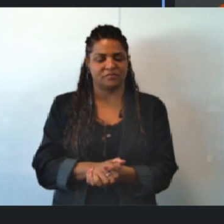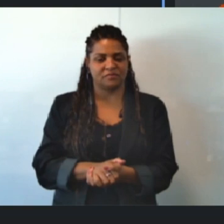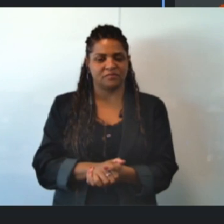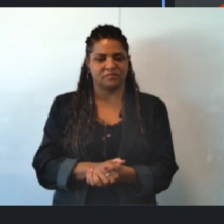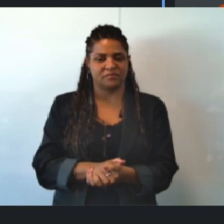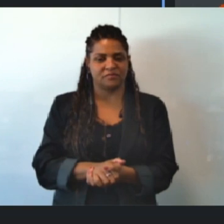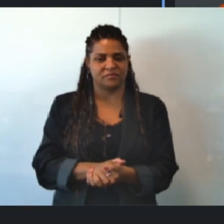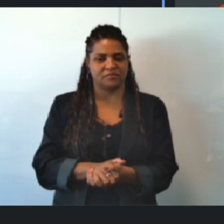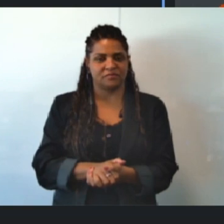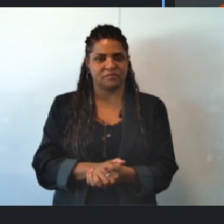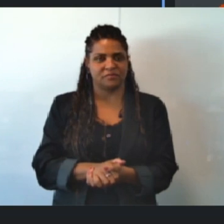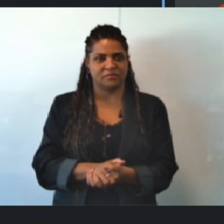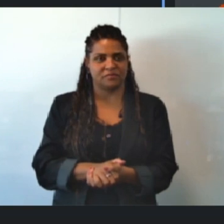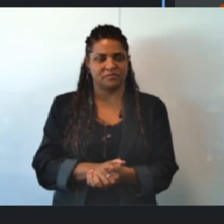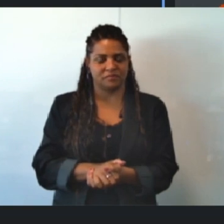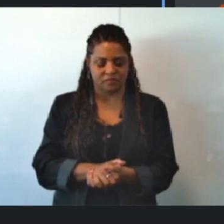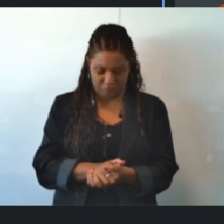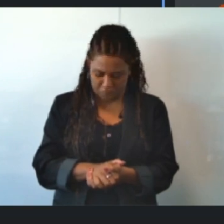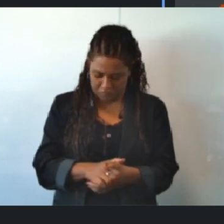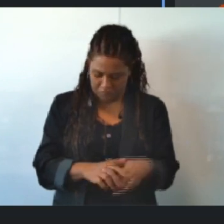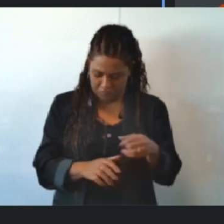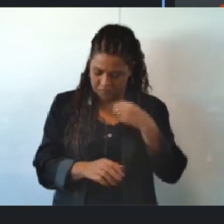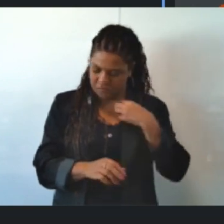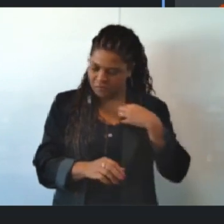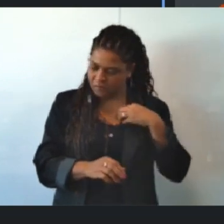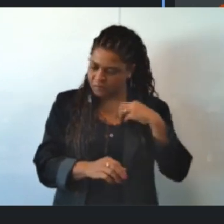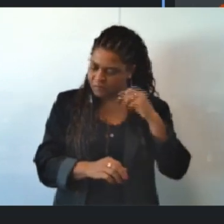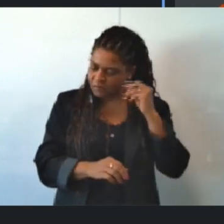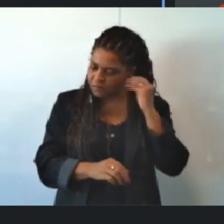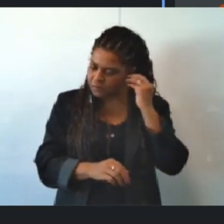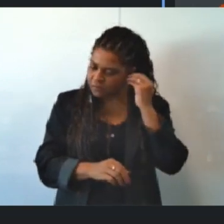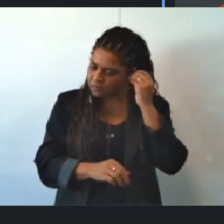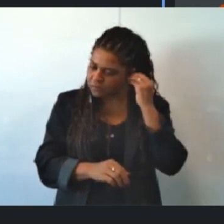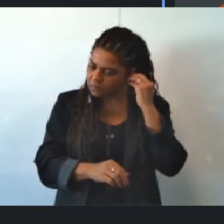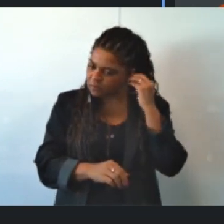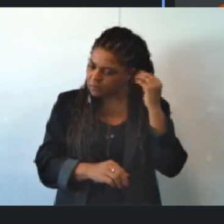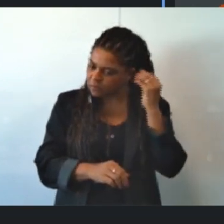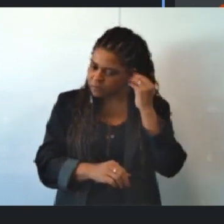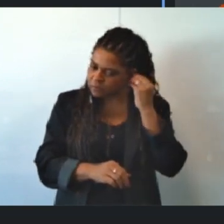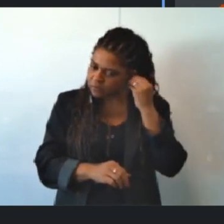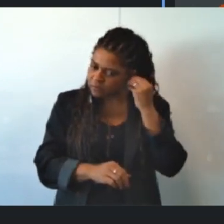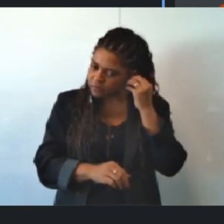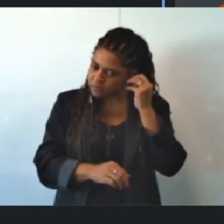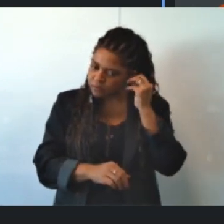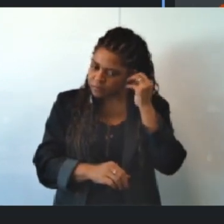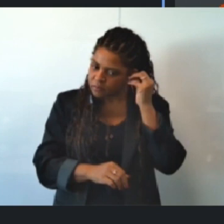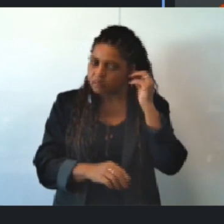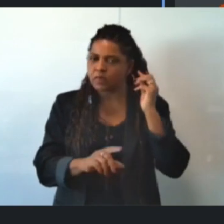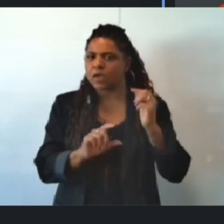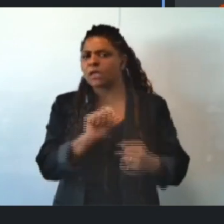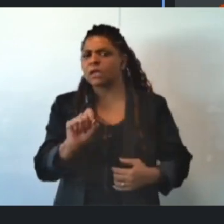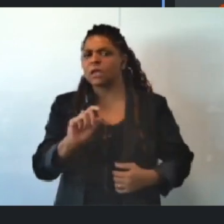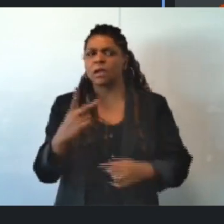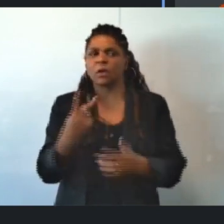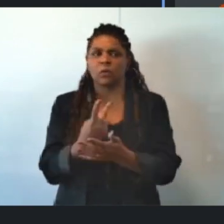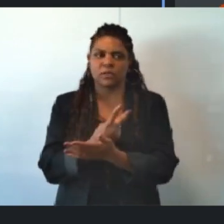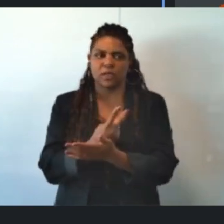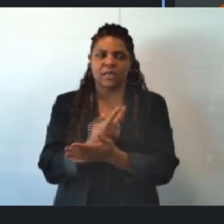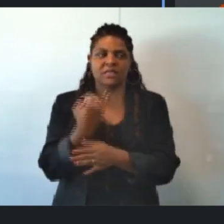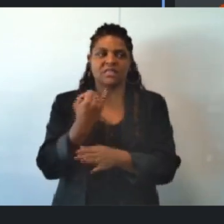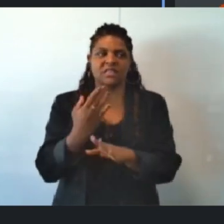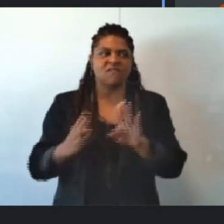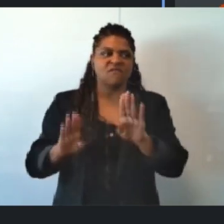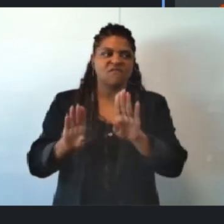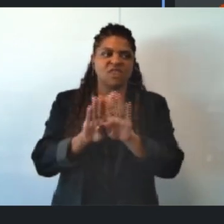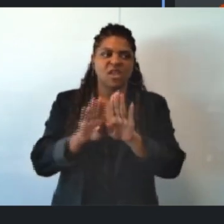O que acontece? Quando nós fechamos a Sapucaí e deixamos o trânsito passando na Assis Chateaubriand, pegando